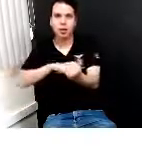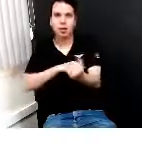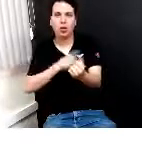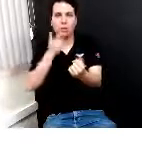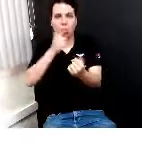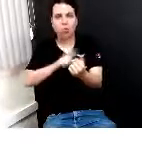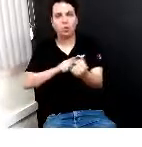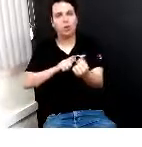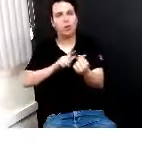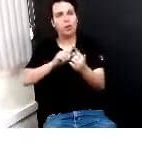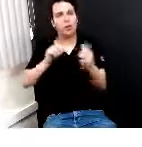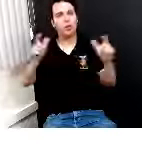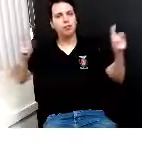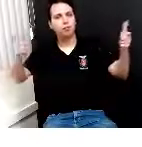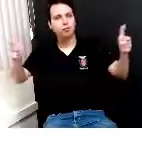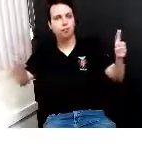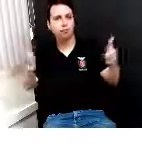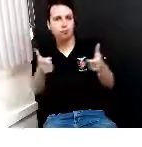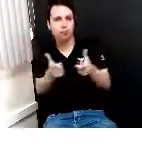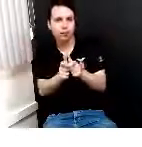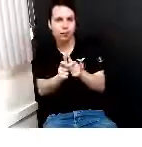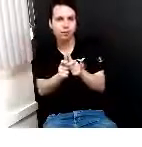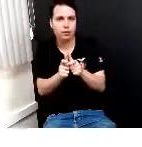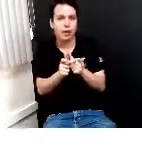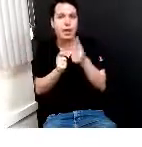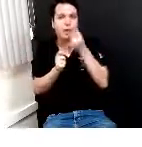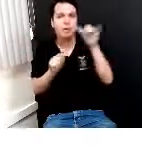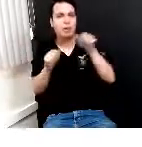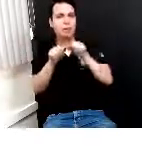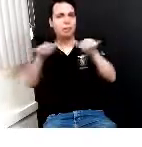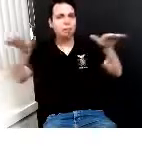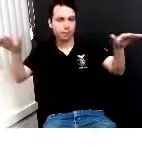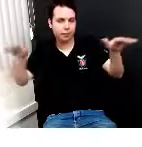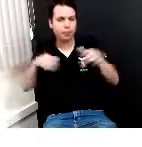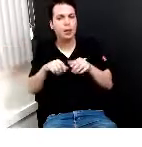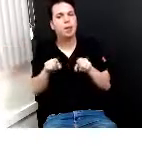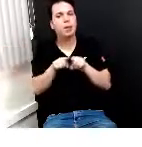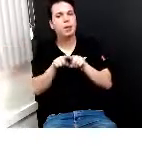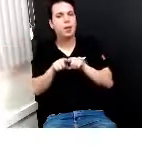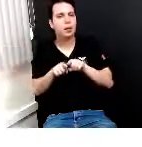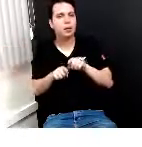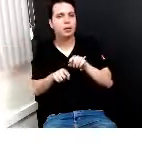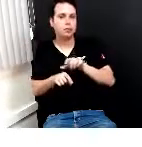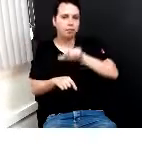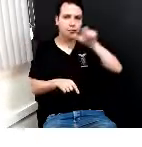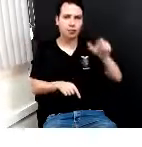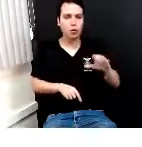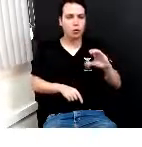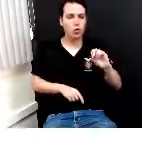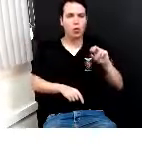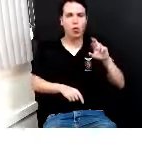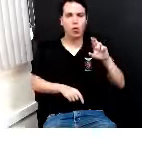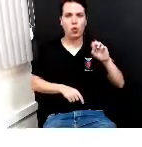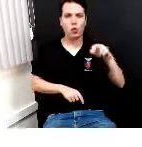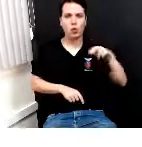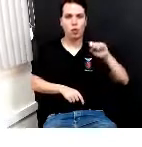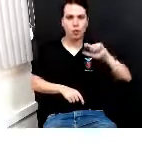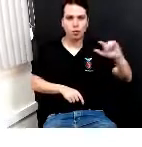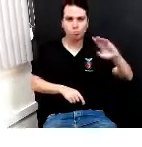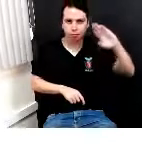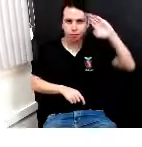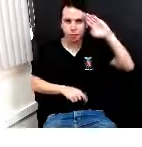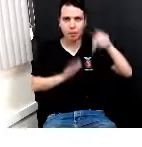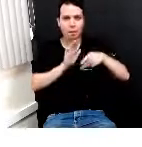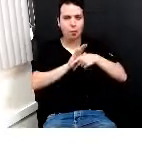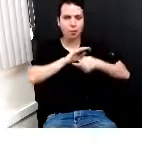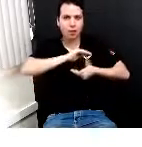a proliferação dele. E o coronel, né, Hiller também, pela, né, a importante ação na Defesa Civil. A Defesa Civil é